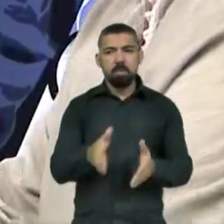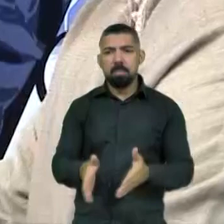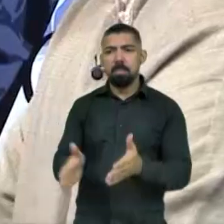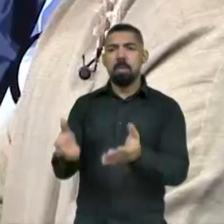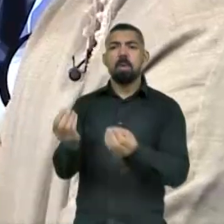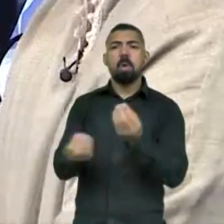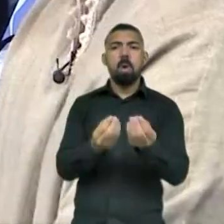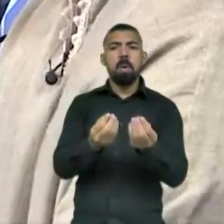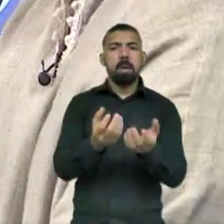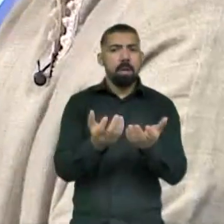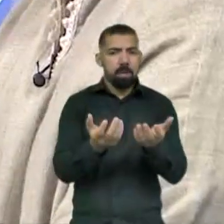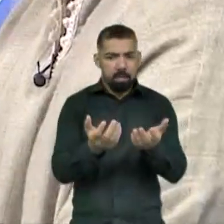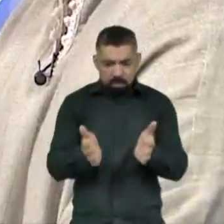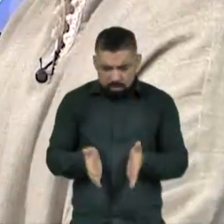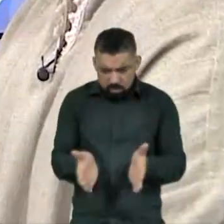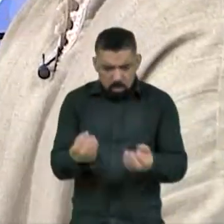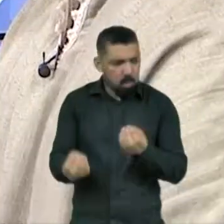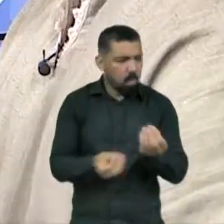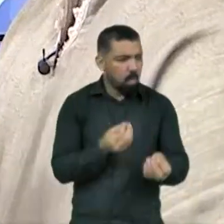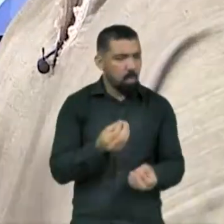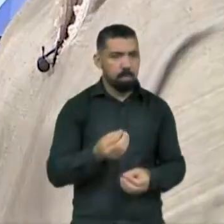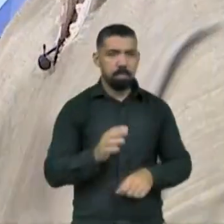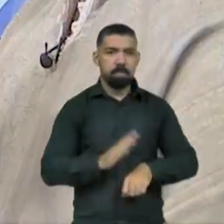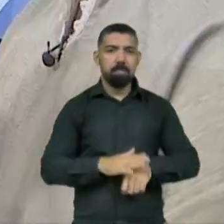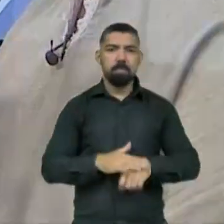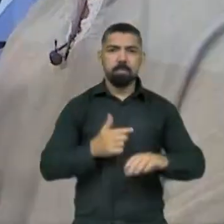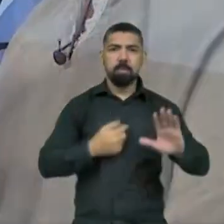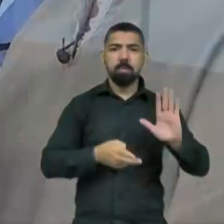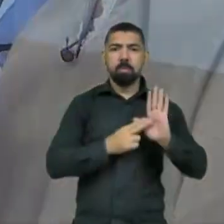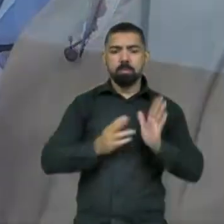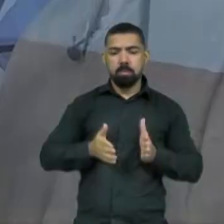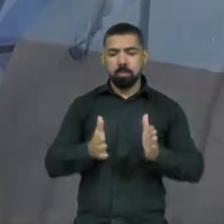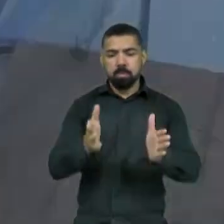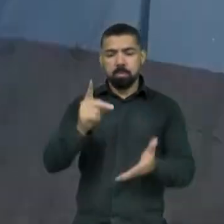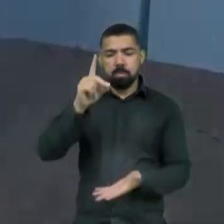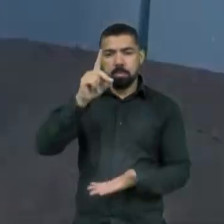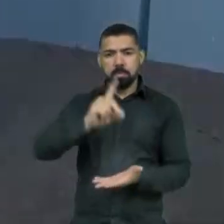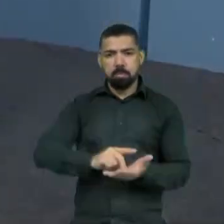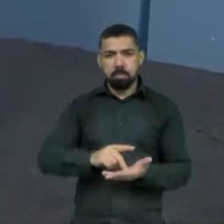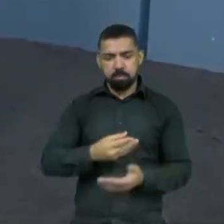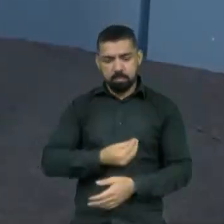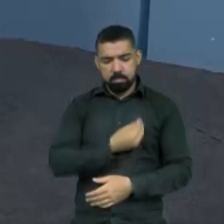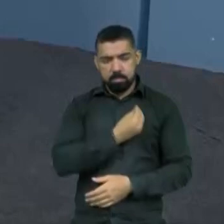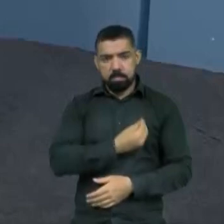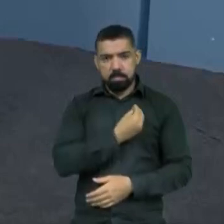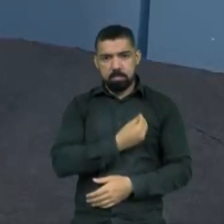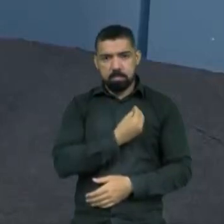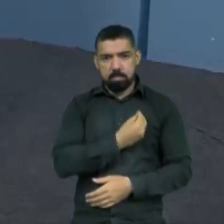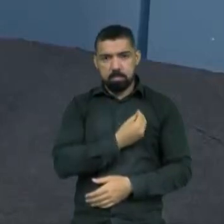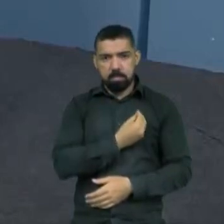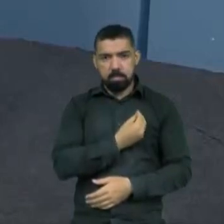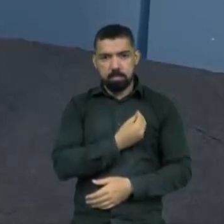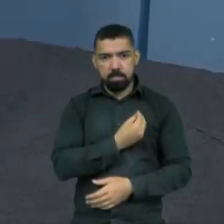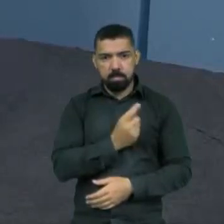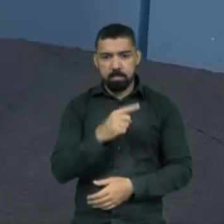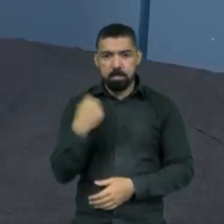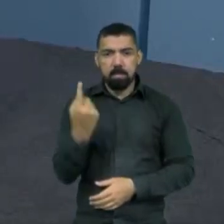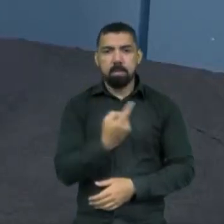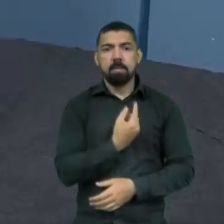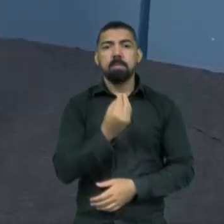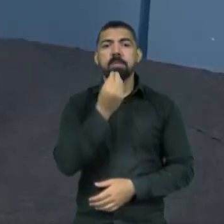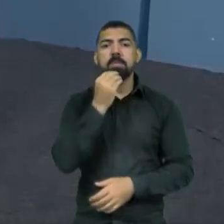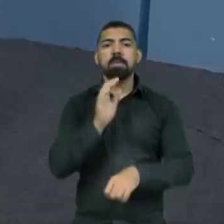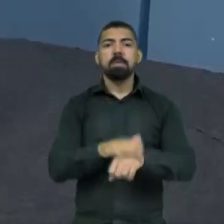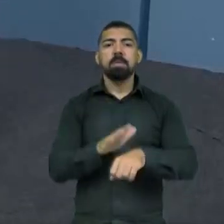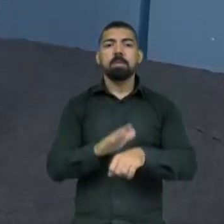Como podemos conhecer o caminho? Eu sou o caminho, a verdade e a vida. Devíamos ter deixado a